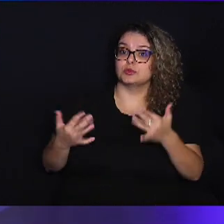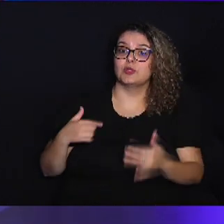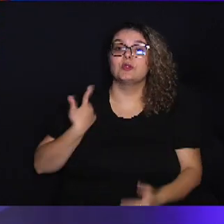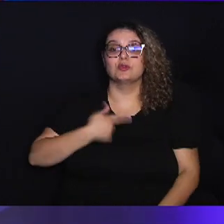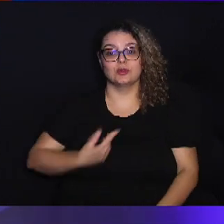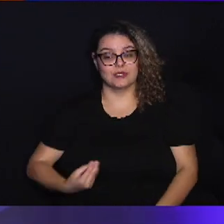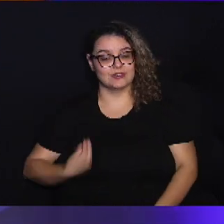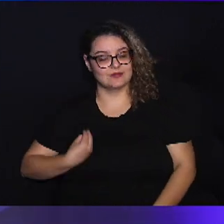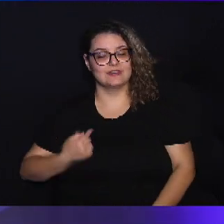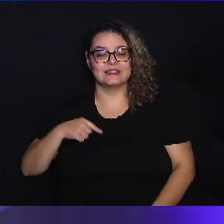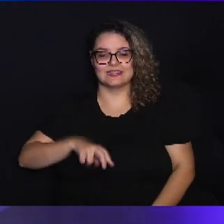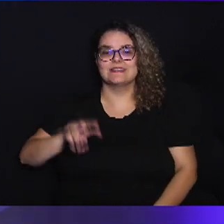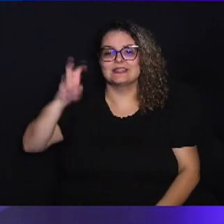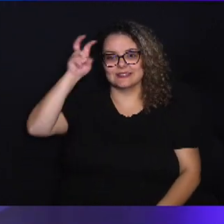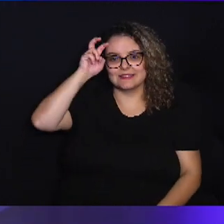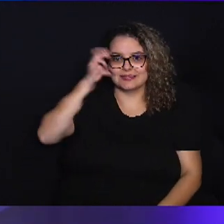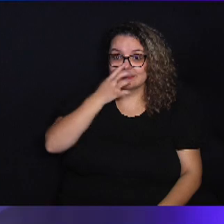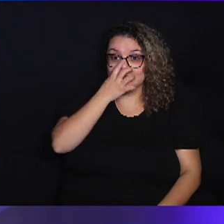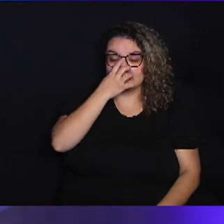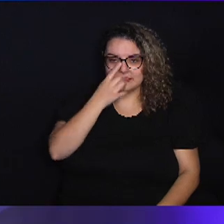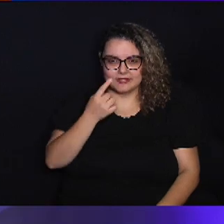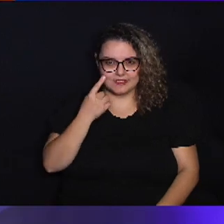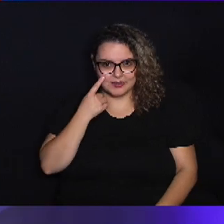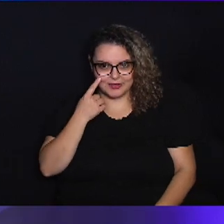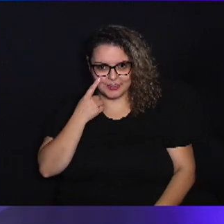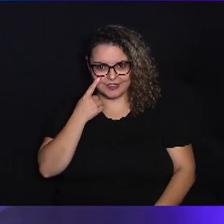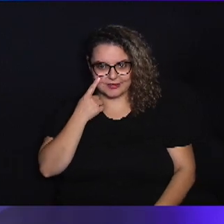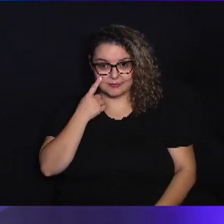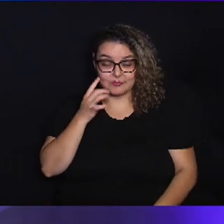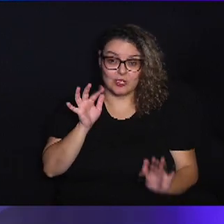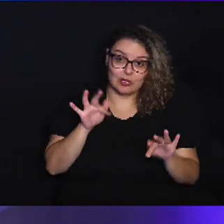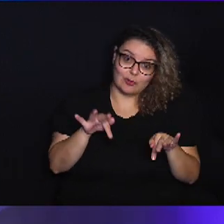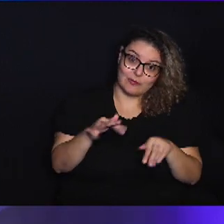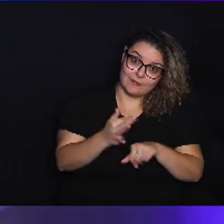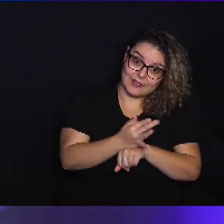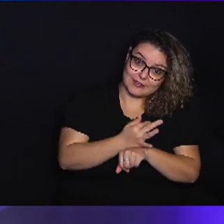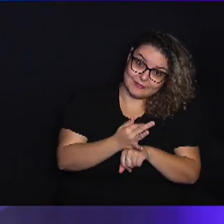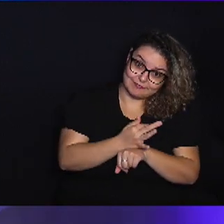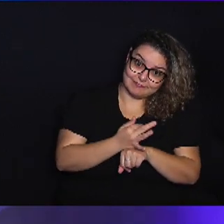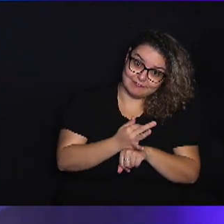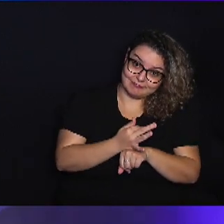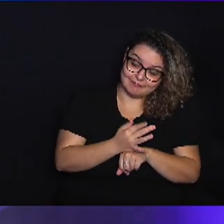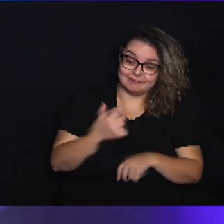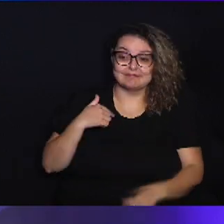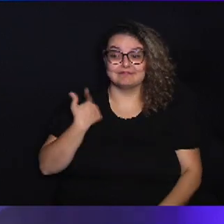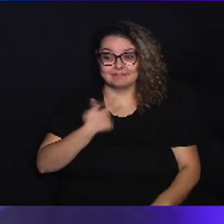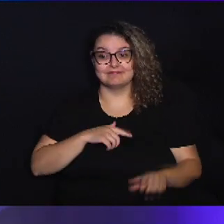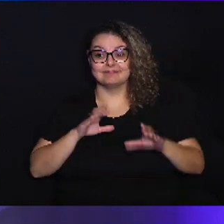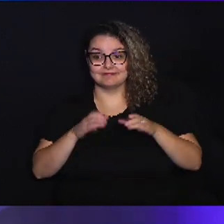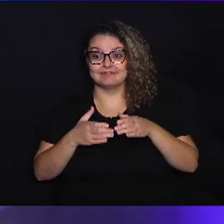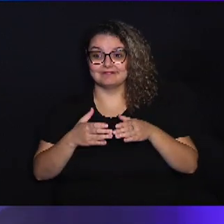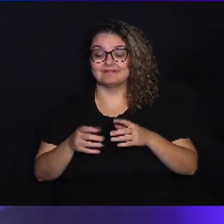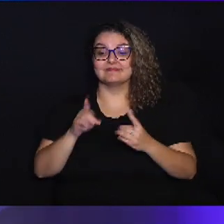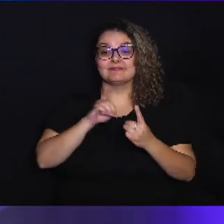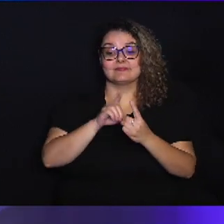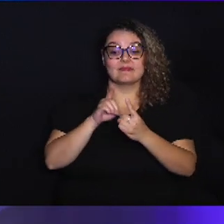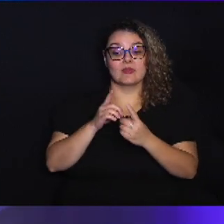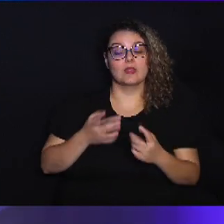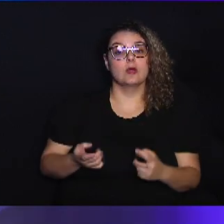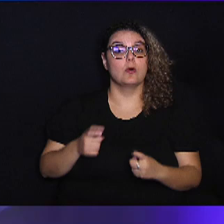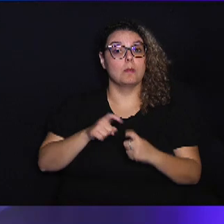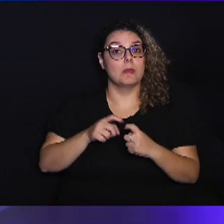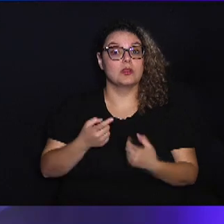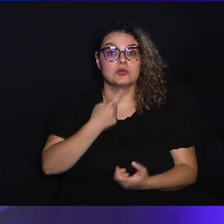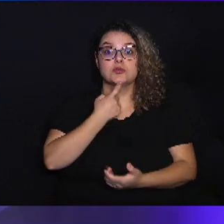ao vivo nesta quinta-feira. E olha só, com o fim das férias escolares, a nossa equipe consultou um médico